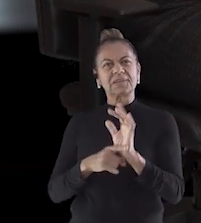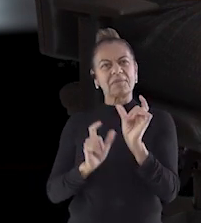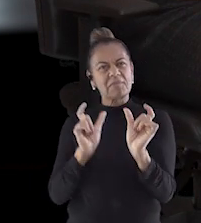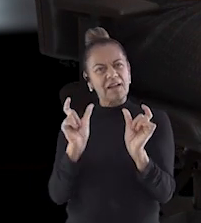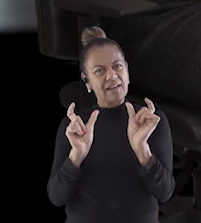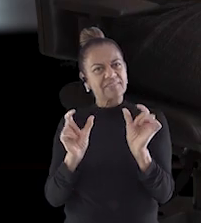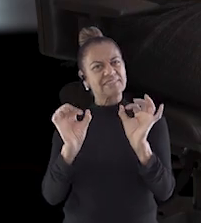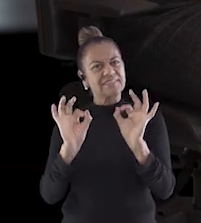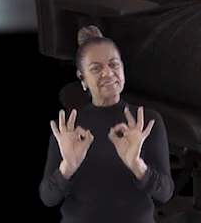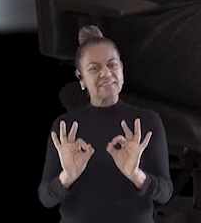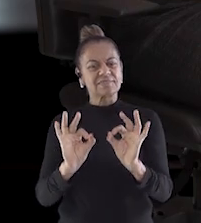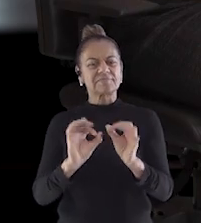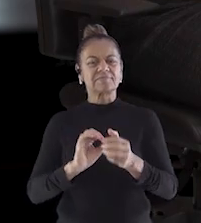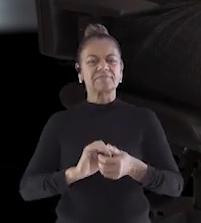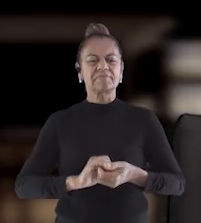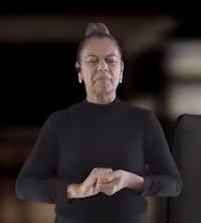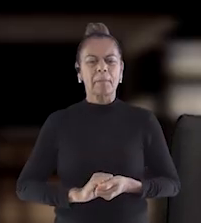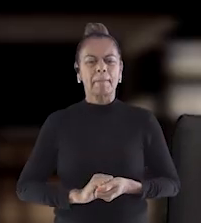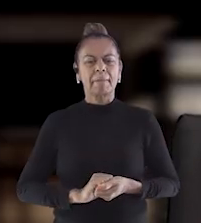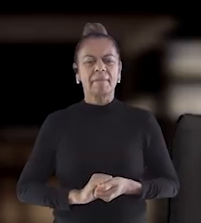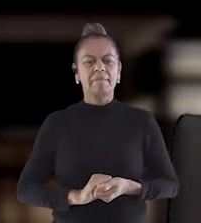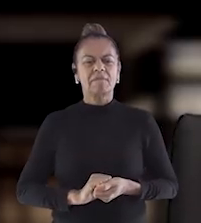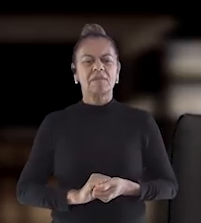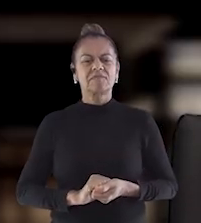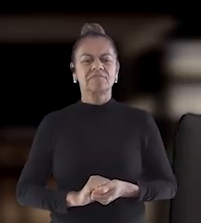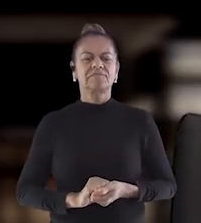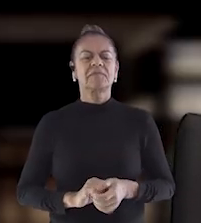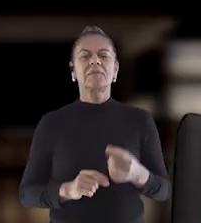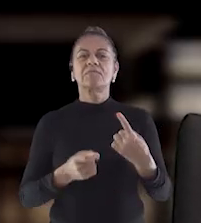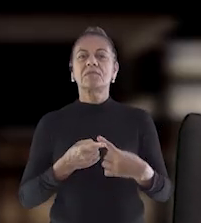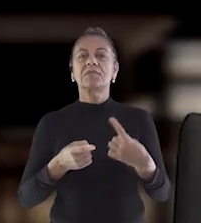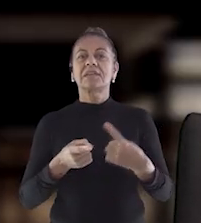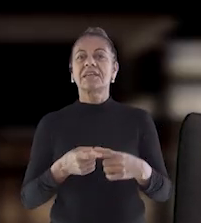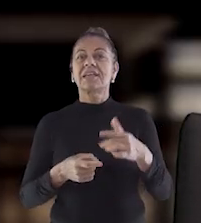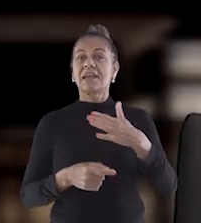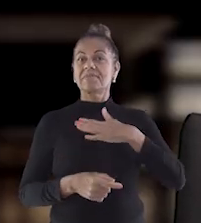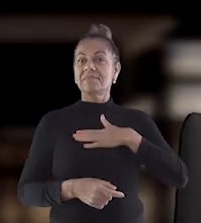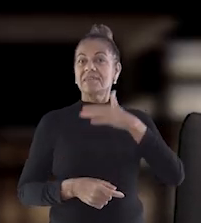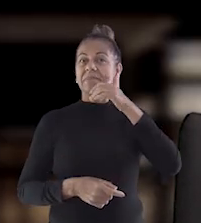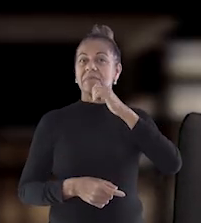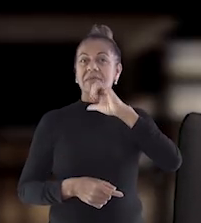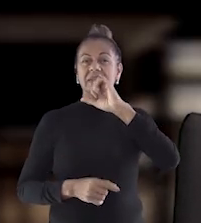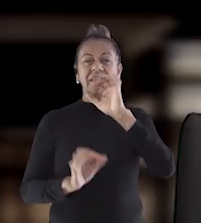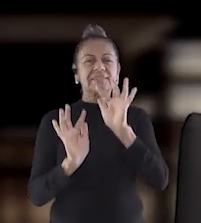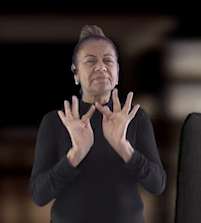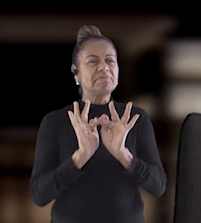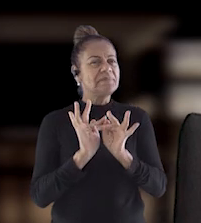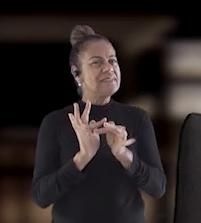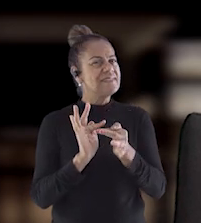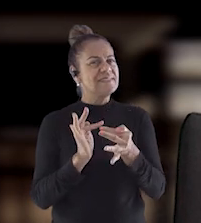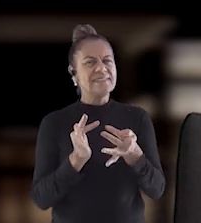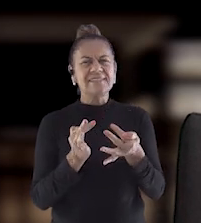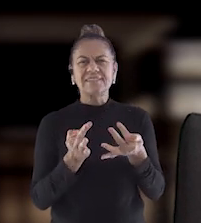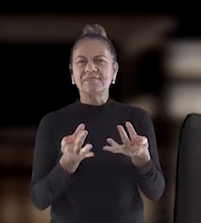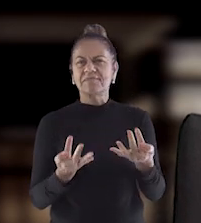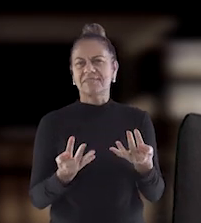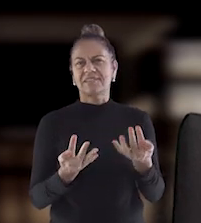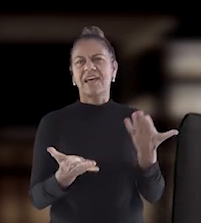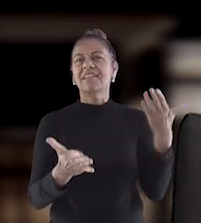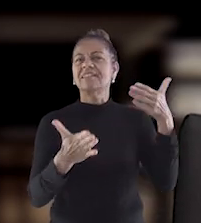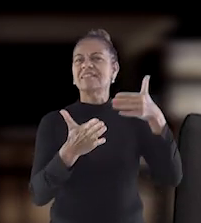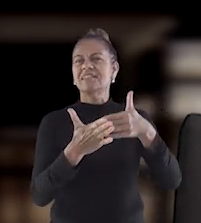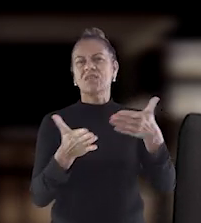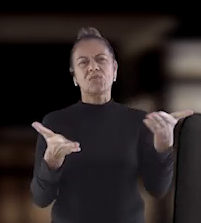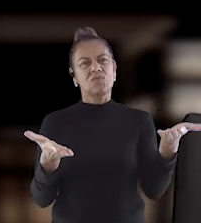fazia gozação. Não, Tânia, não é assim que fala, não, é assim. Aí, tipo assim, a gente já foi começando a se corrigir, porque assim,